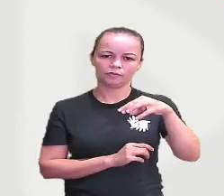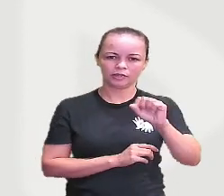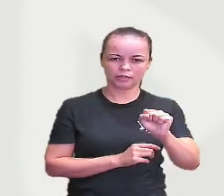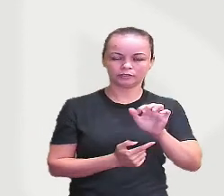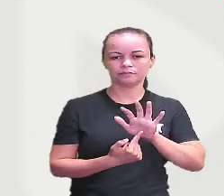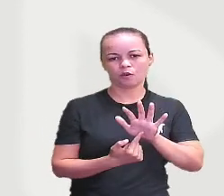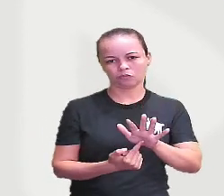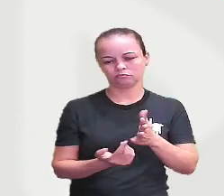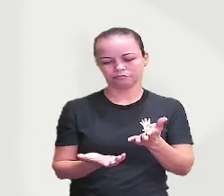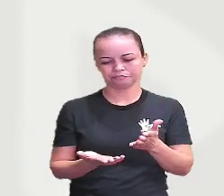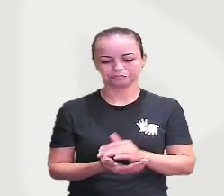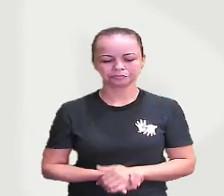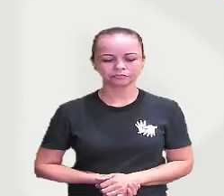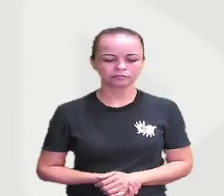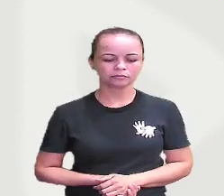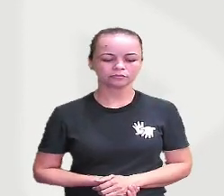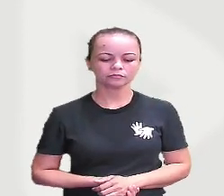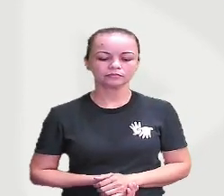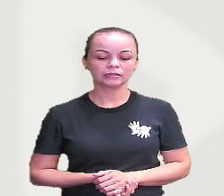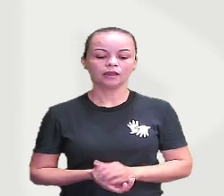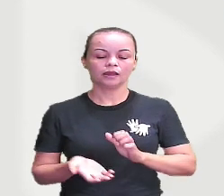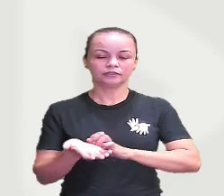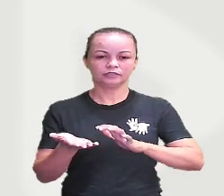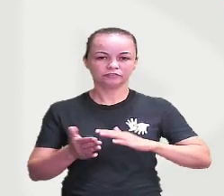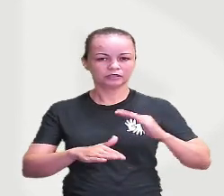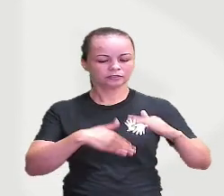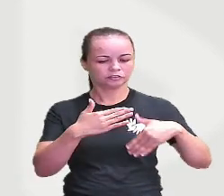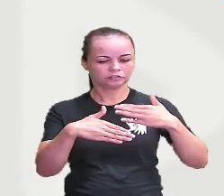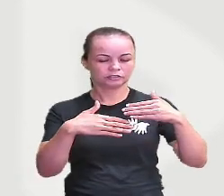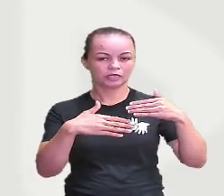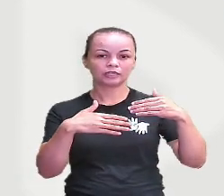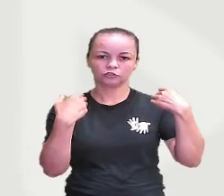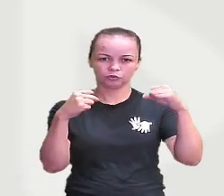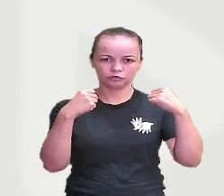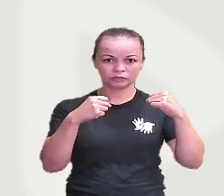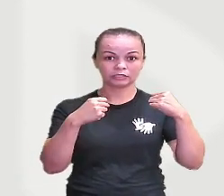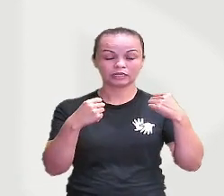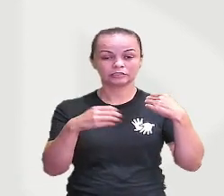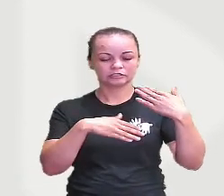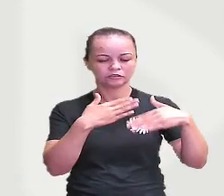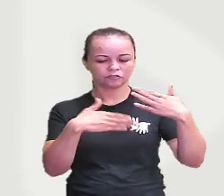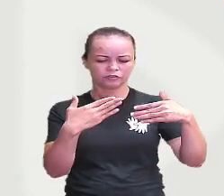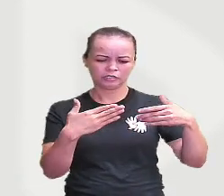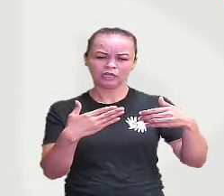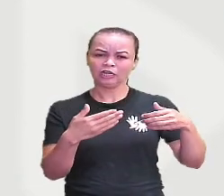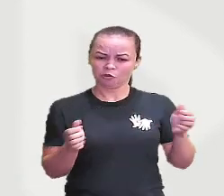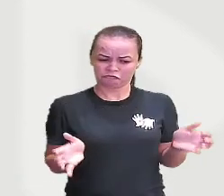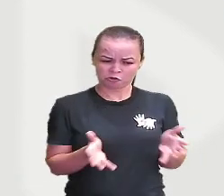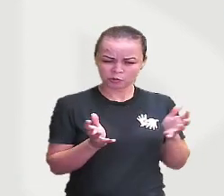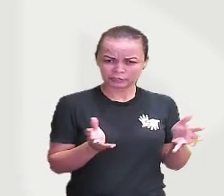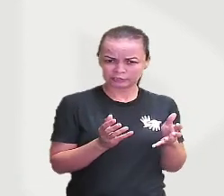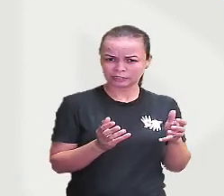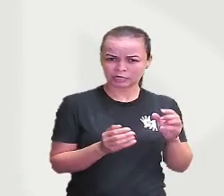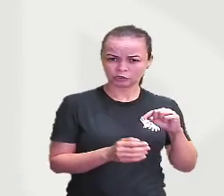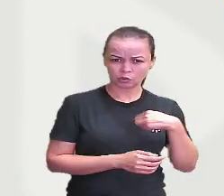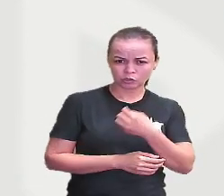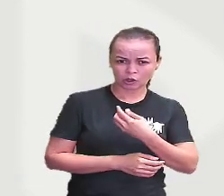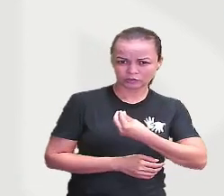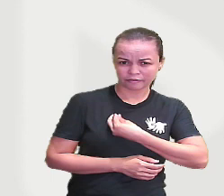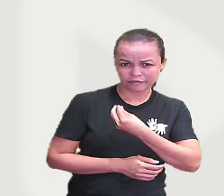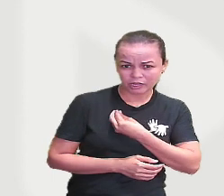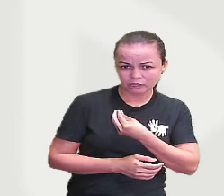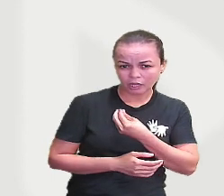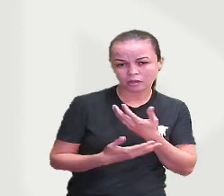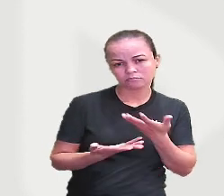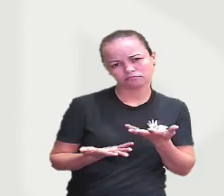traz. As atividades que desenvolvemos diariamente não influenciam no nosso bem-estar.